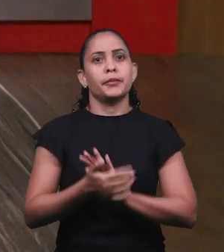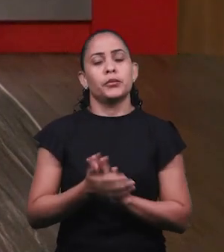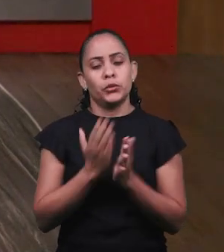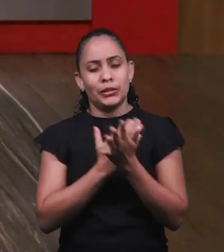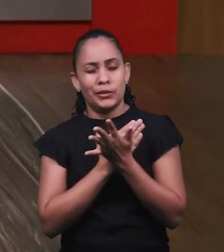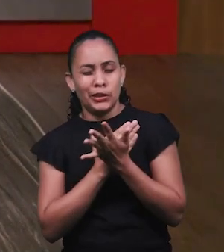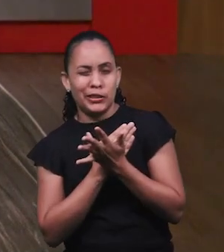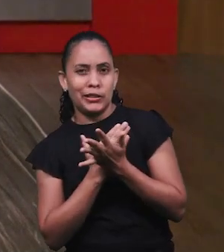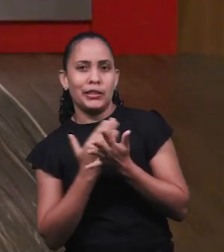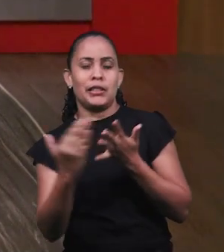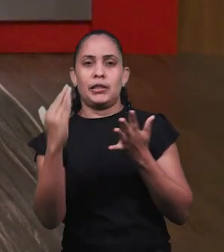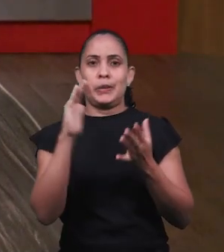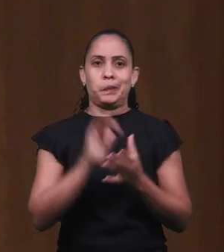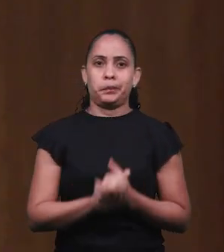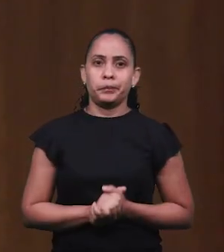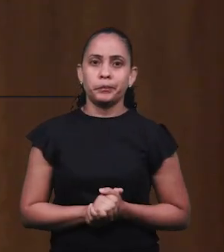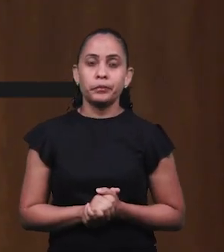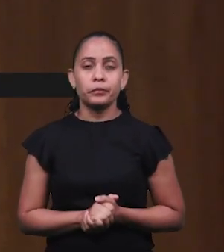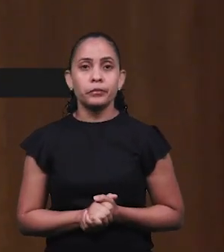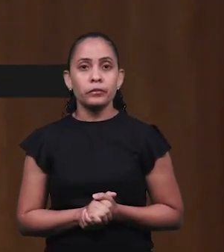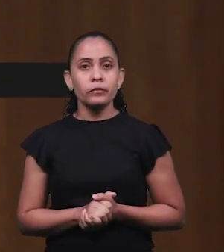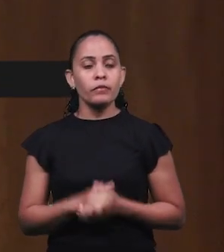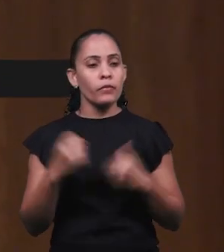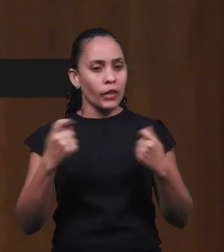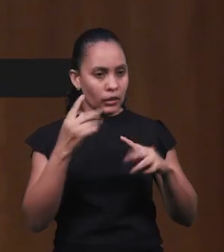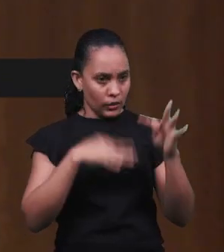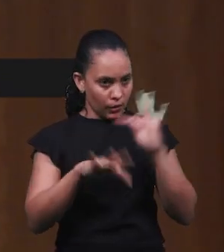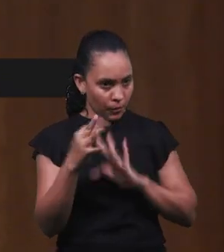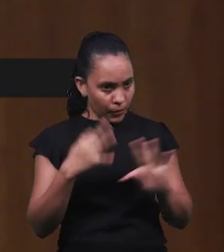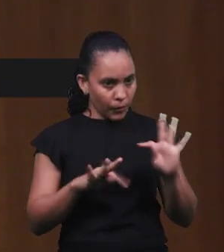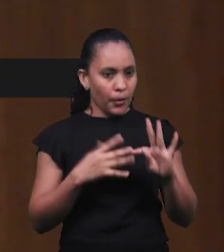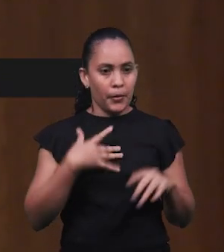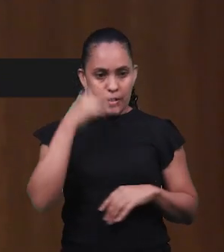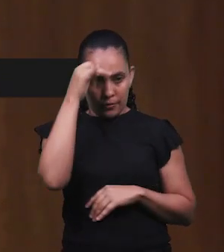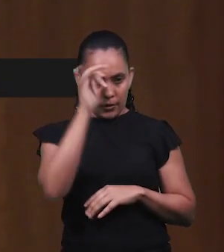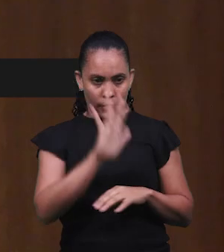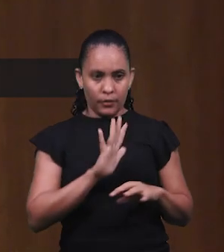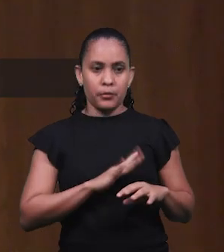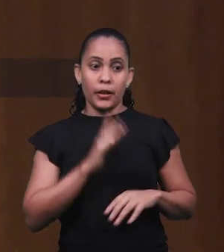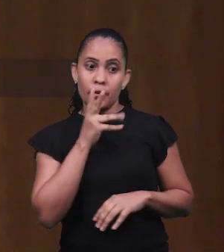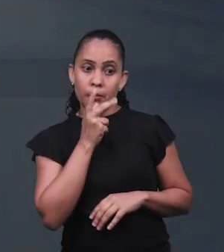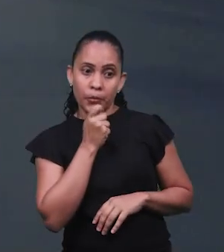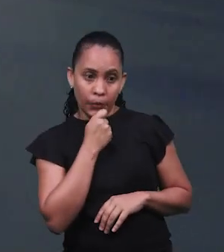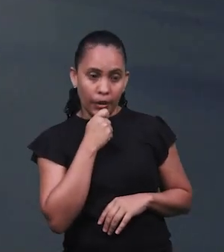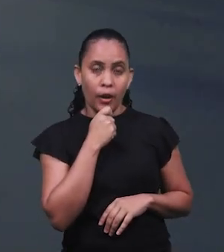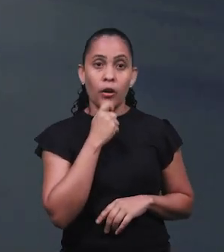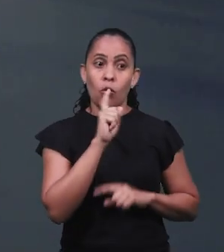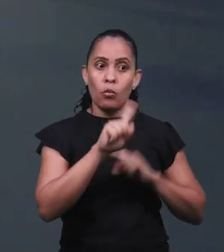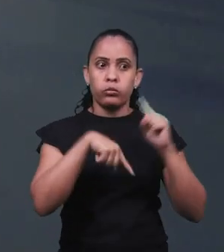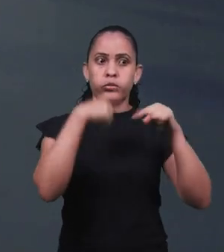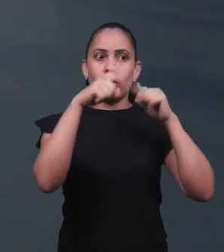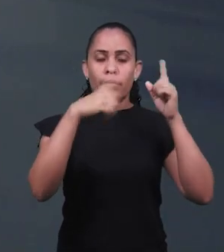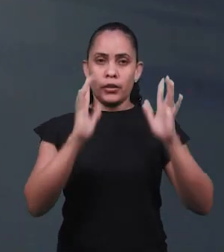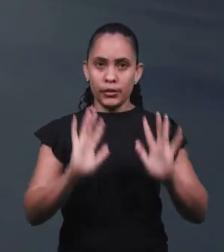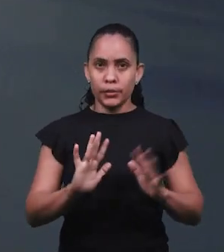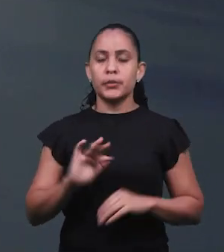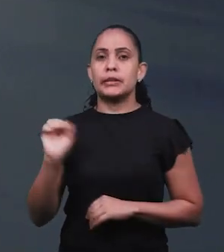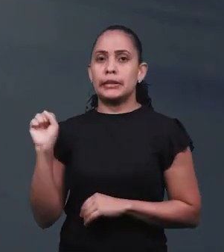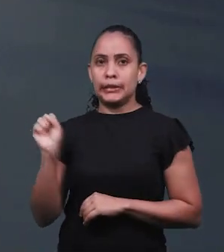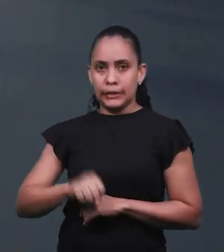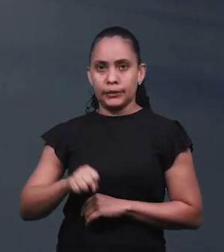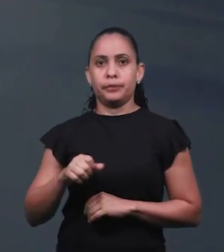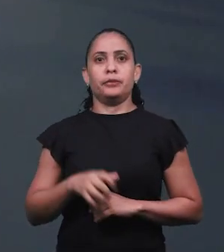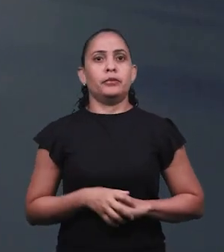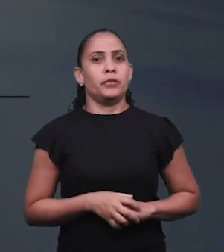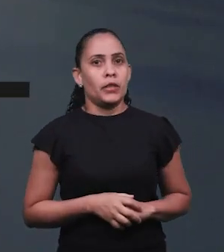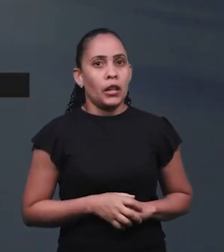sim. Vamos lá. Existem tratamentos para retardar a evolução? Sim. Então,